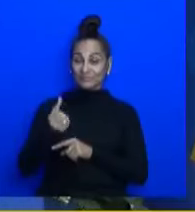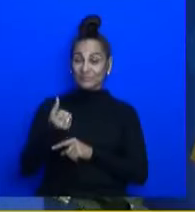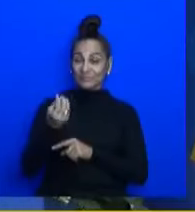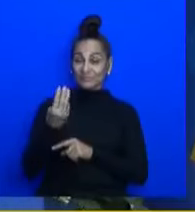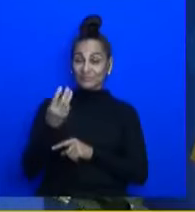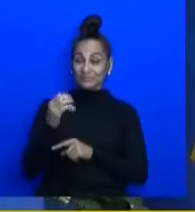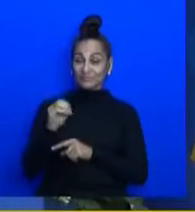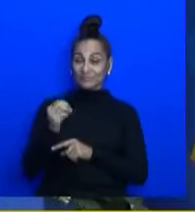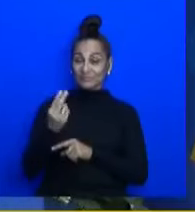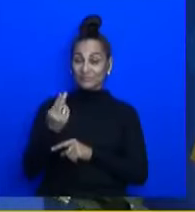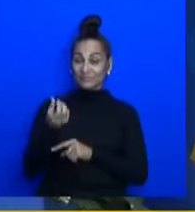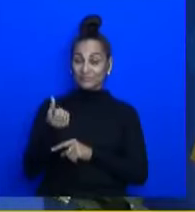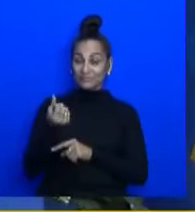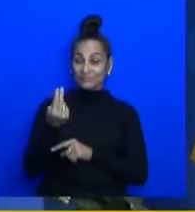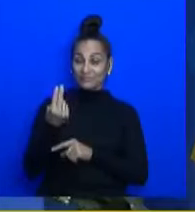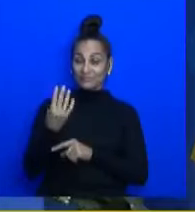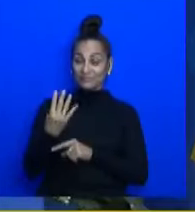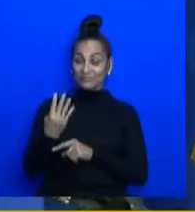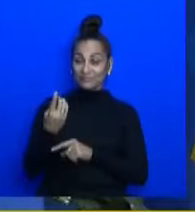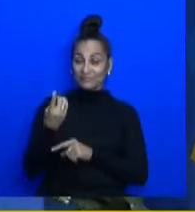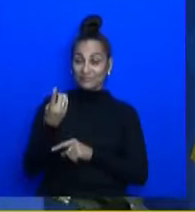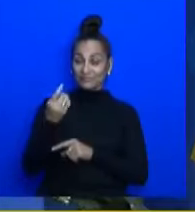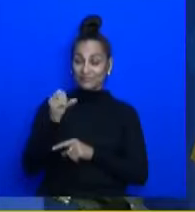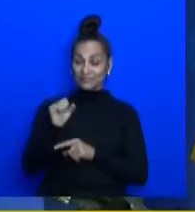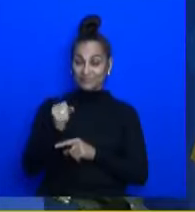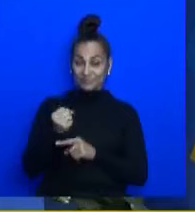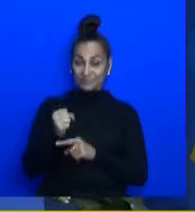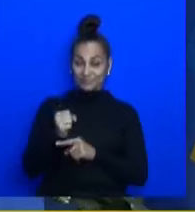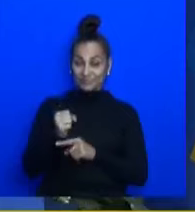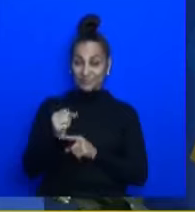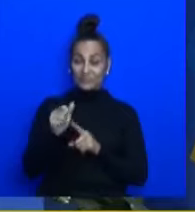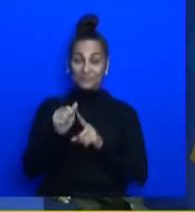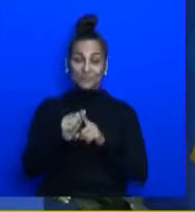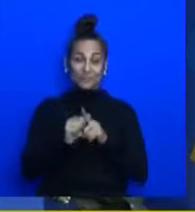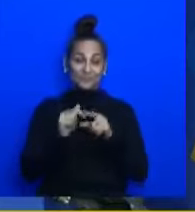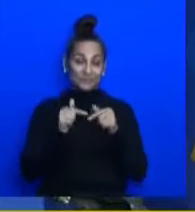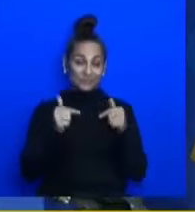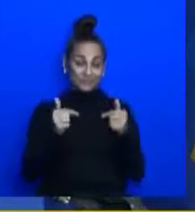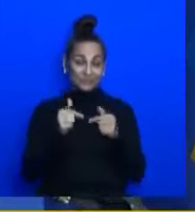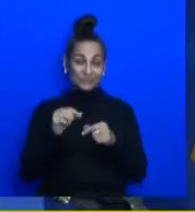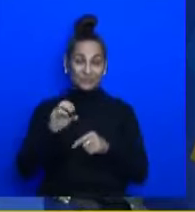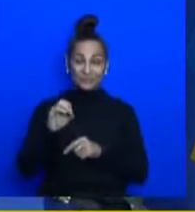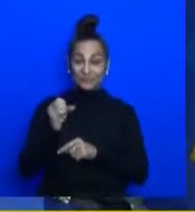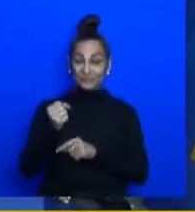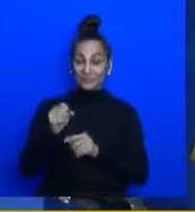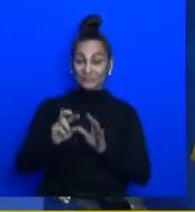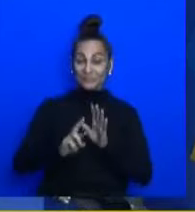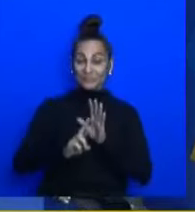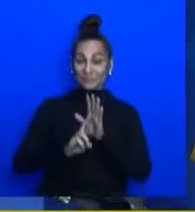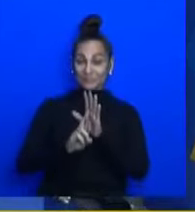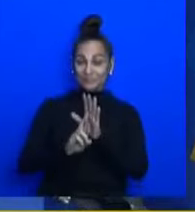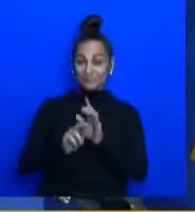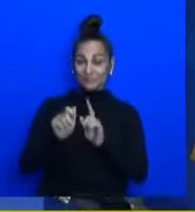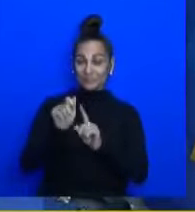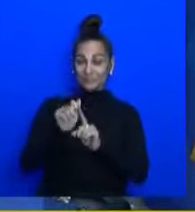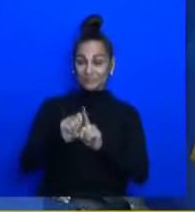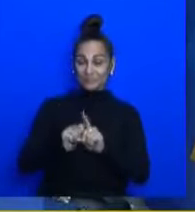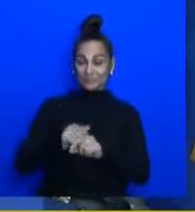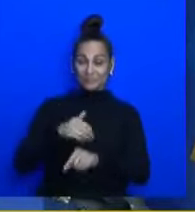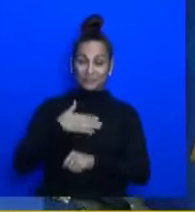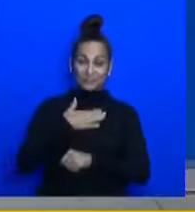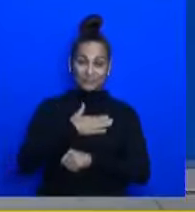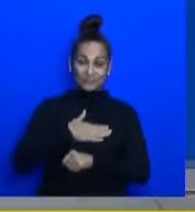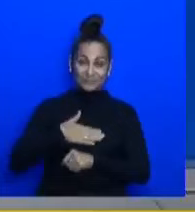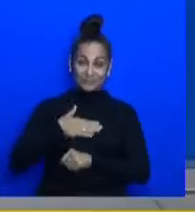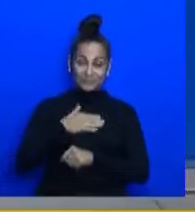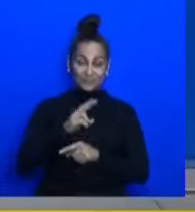30, 26, 24 e 18. A dezena do mês da sorte 08, correspondente ao mês de